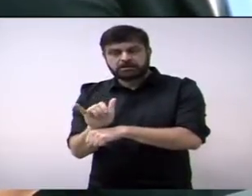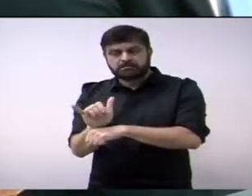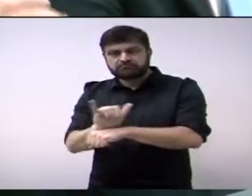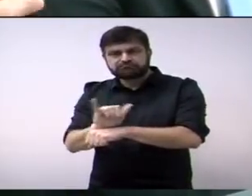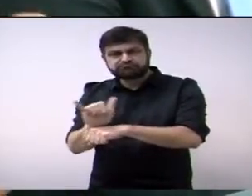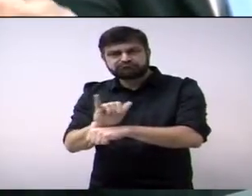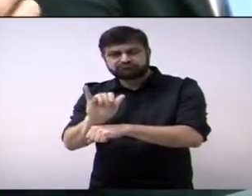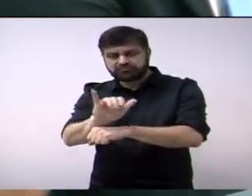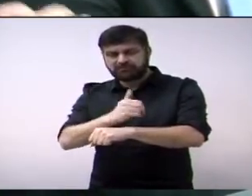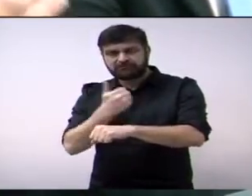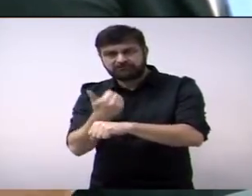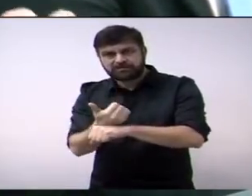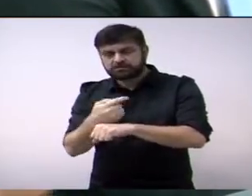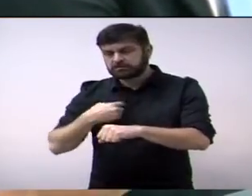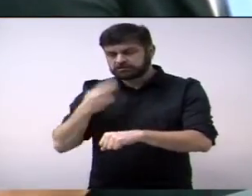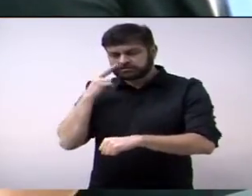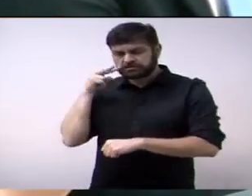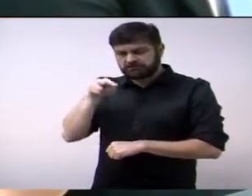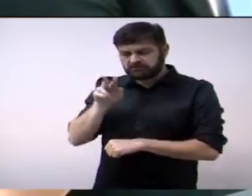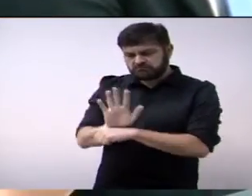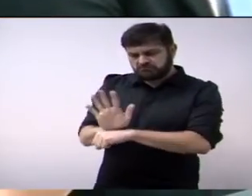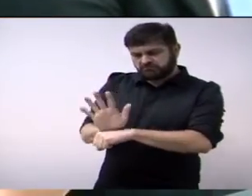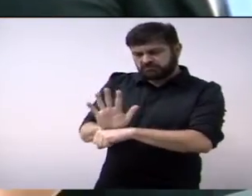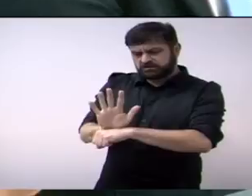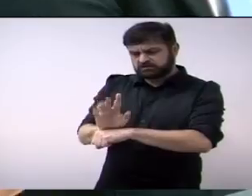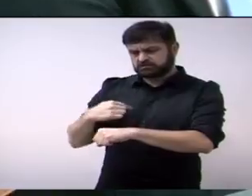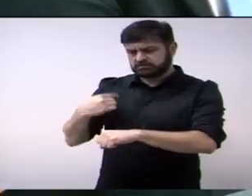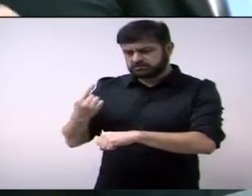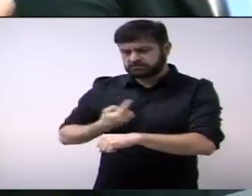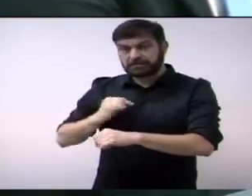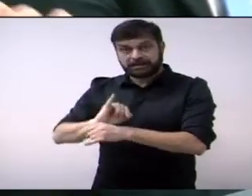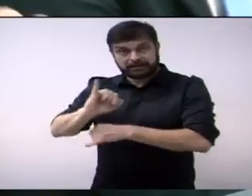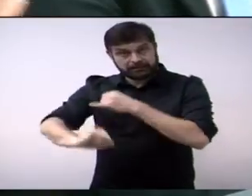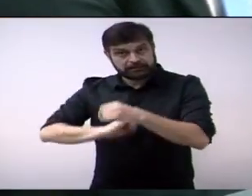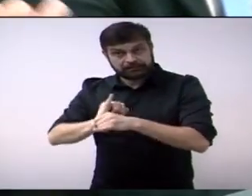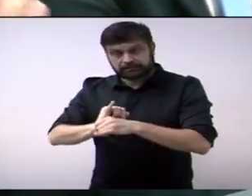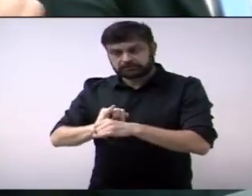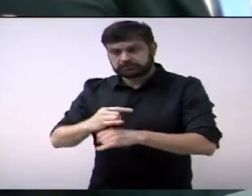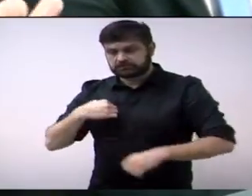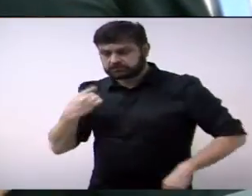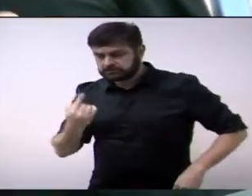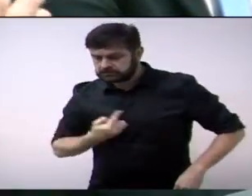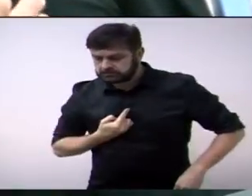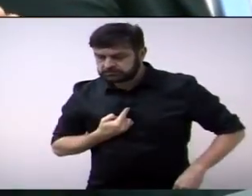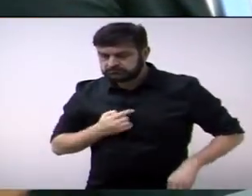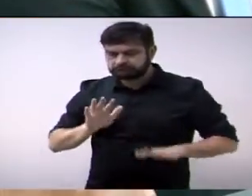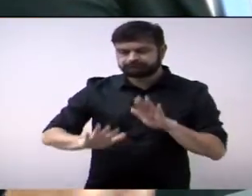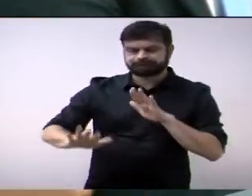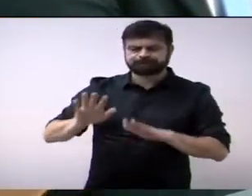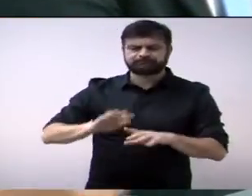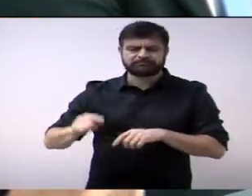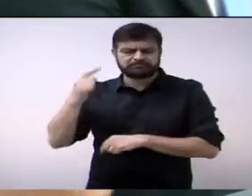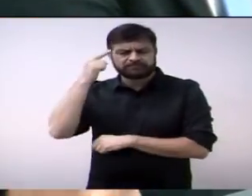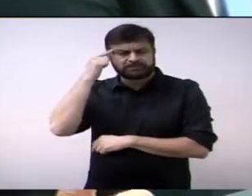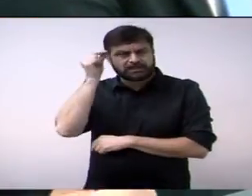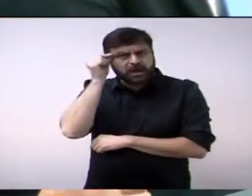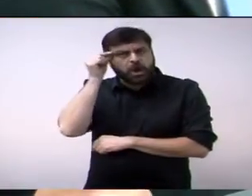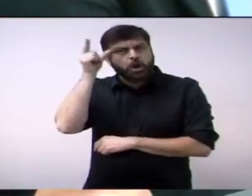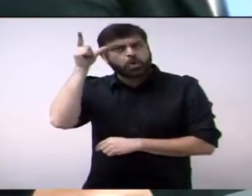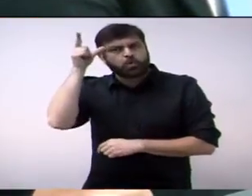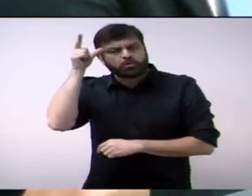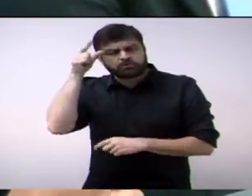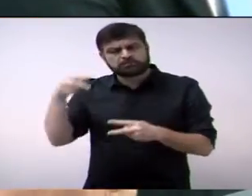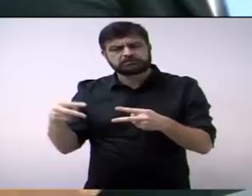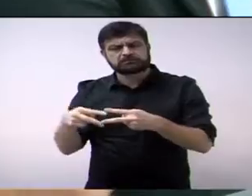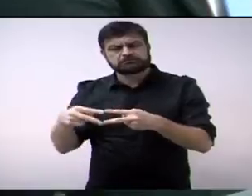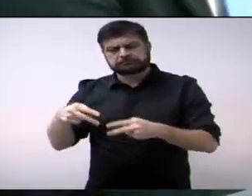se a gente não tem que massificar mesmo, se a gente não tem que ponderar a questão da cultura da nossa cidade,